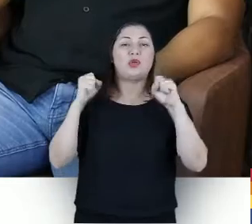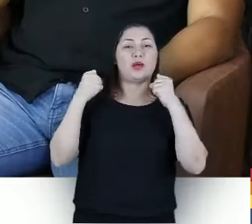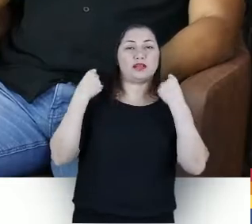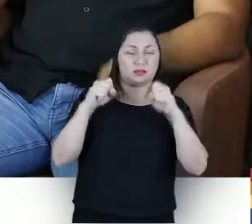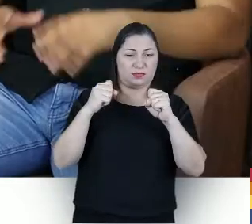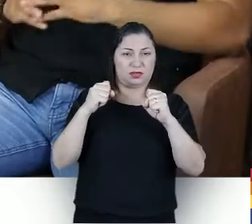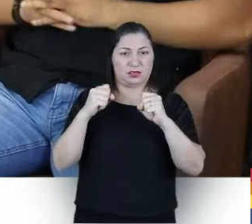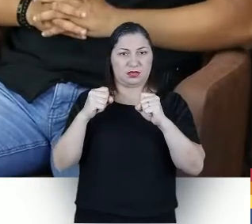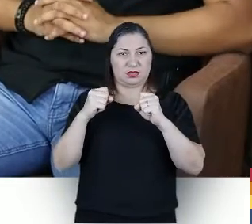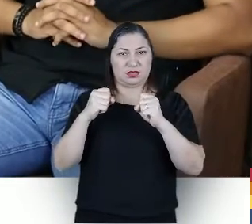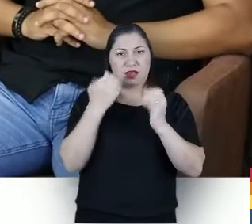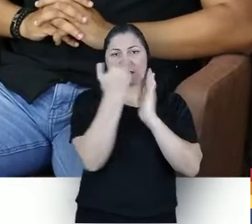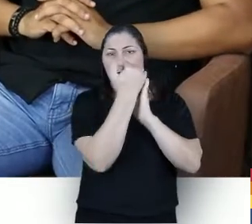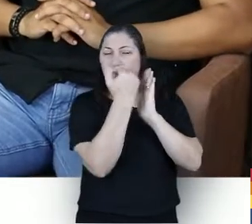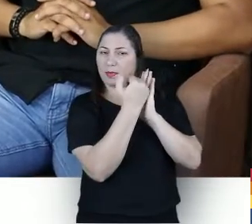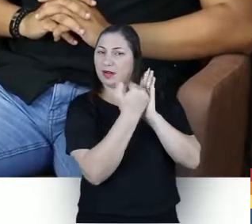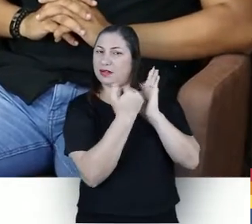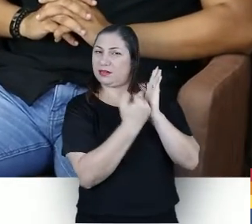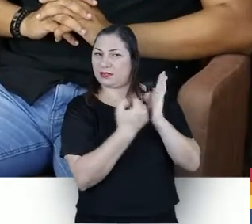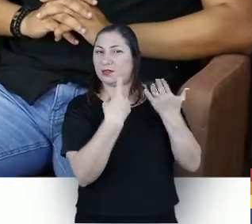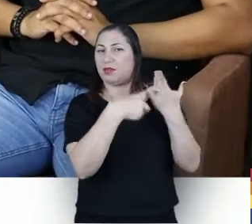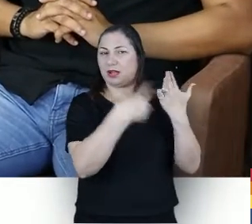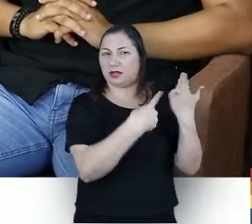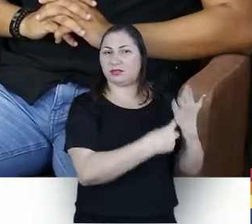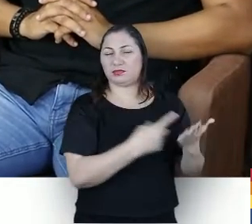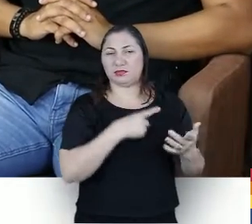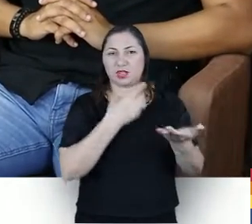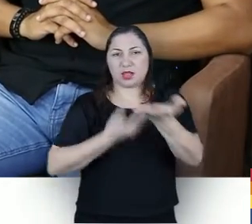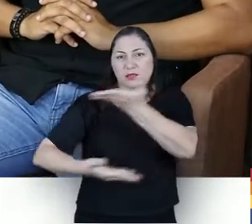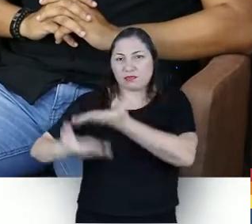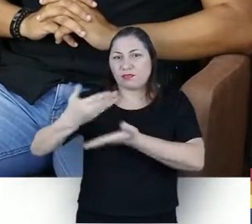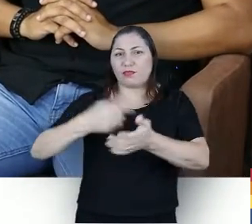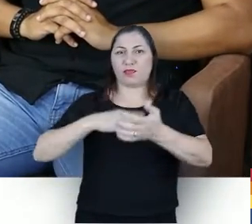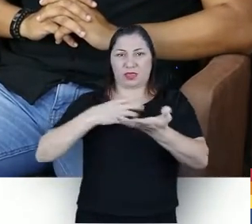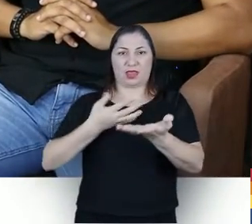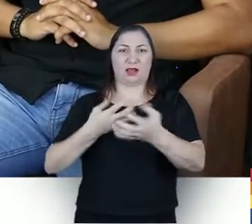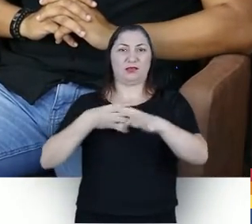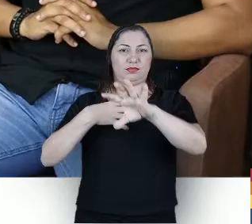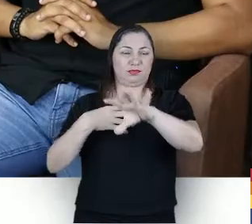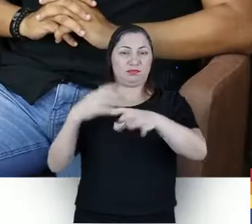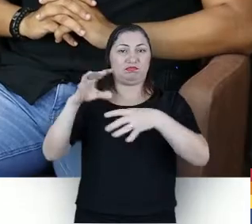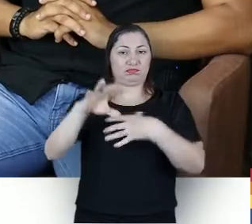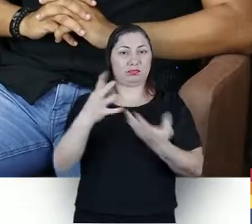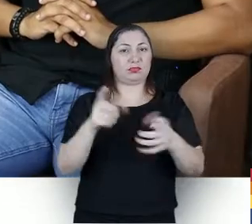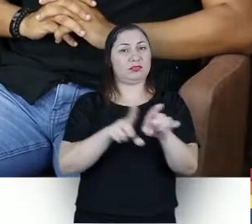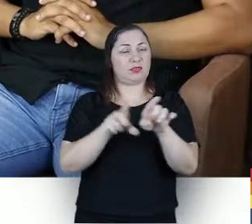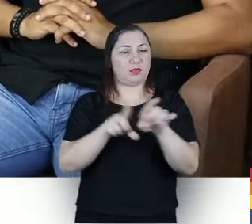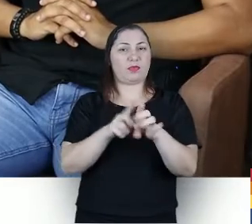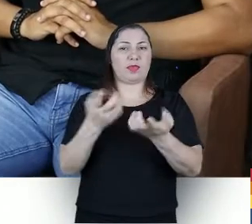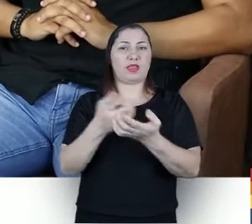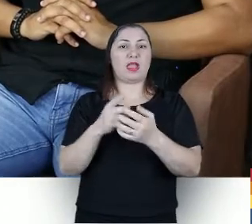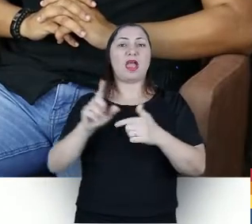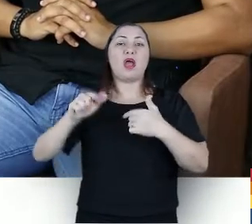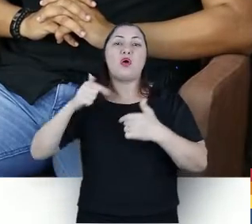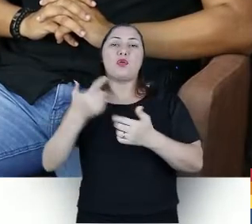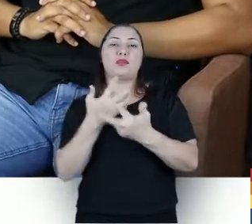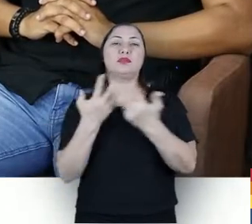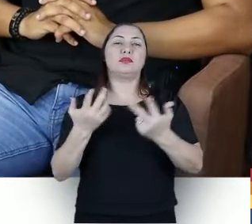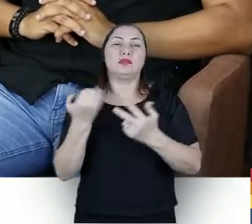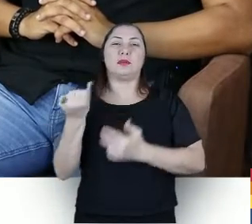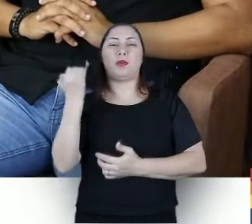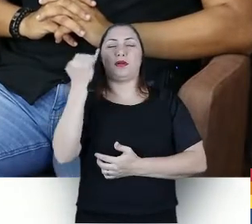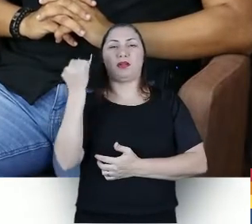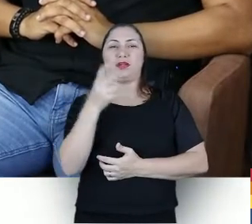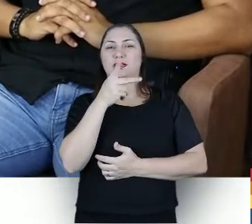linguagens. Então, eu estou o tempo inteiro na sala dos professores ali, trocando ideia com a professora de inglês, de espanhol, de cultura espanhola, né, no caso,